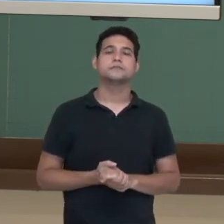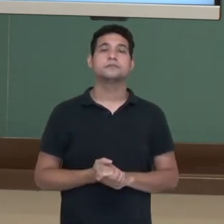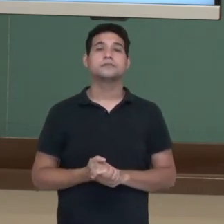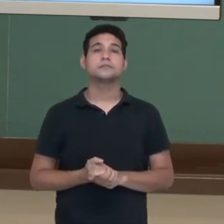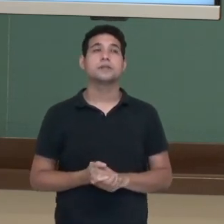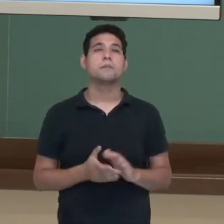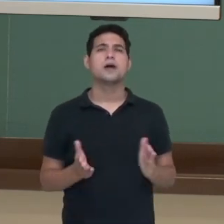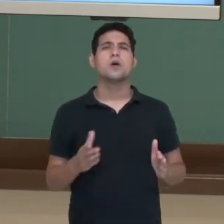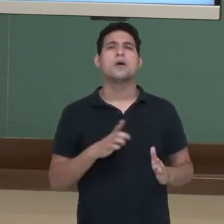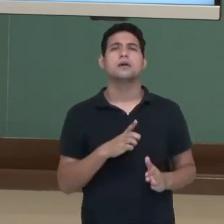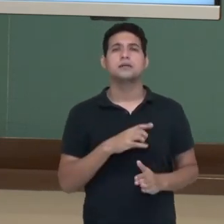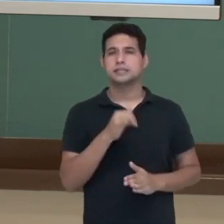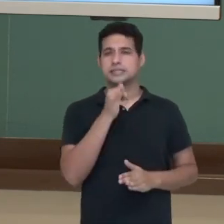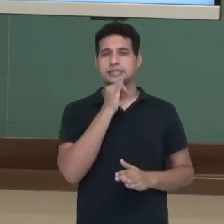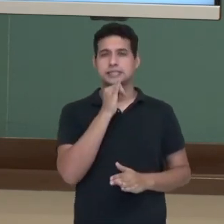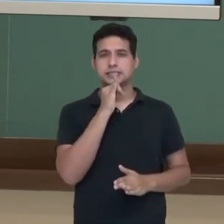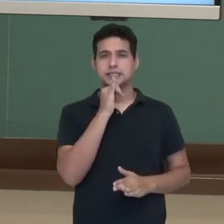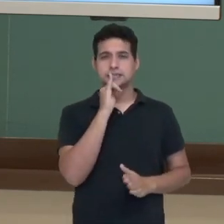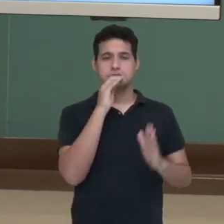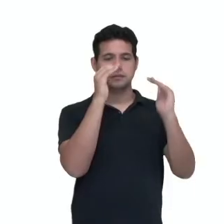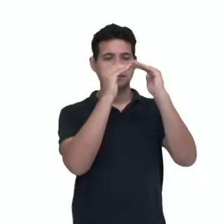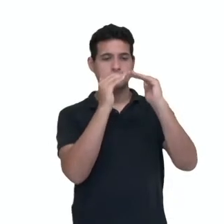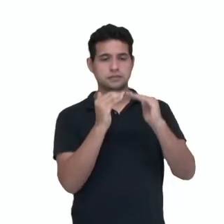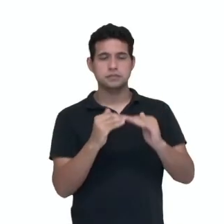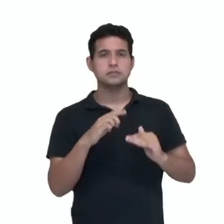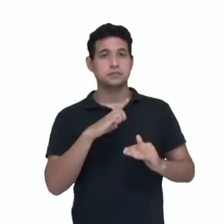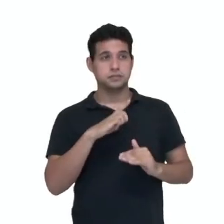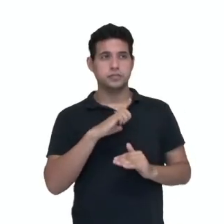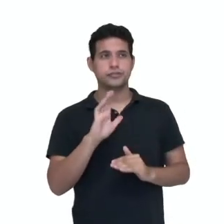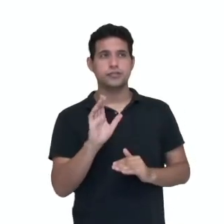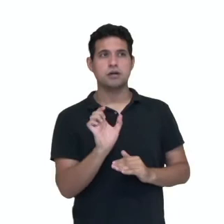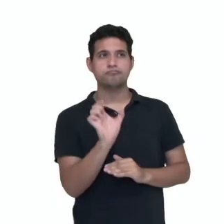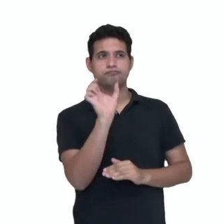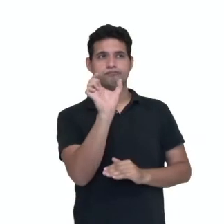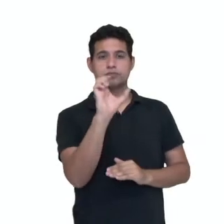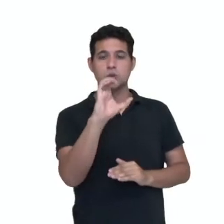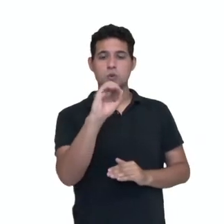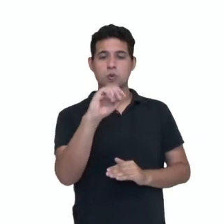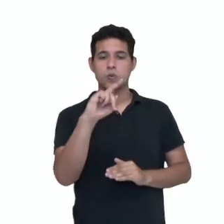E aqui os exemplos das conjunções: tem as copulativas,